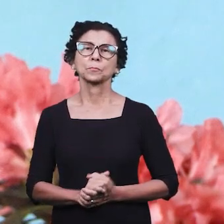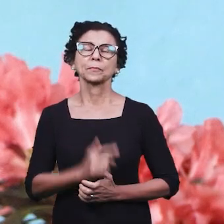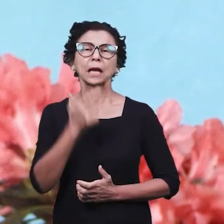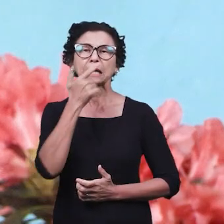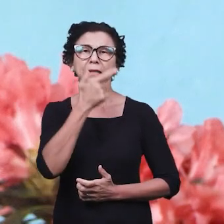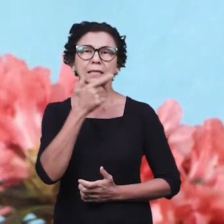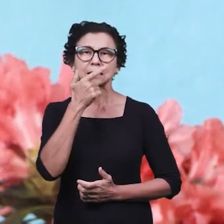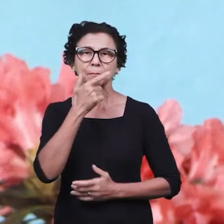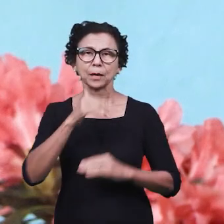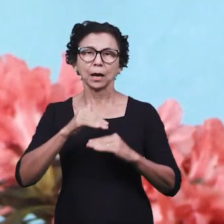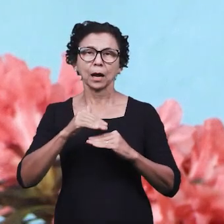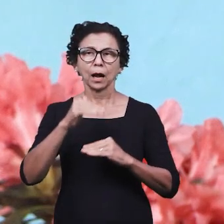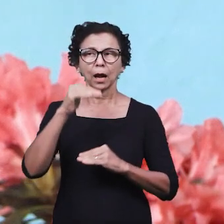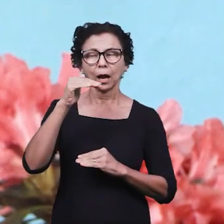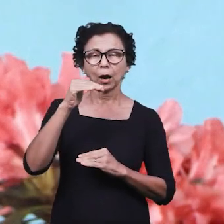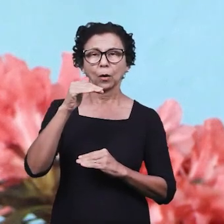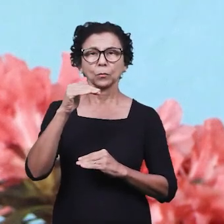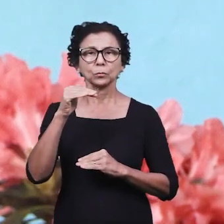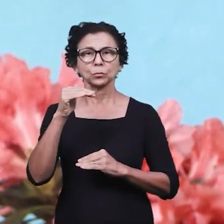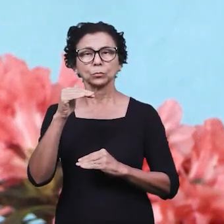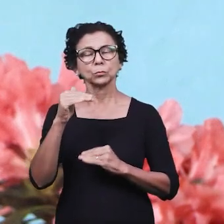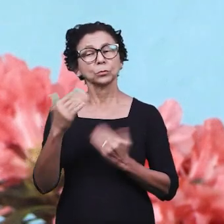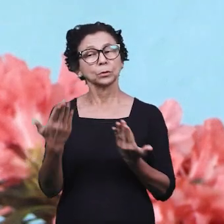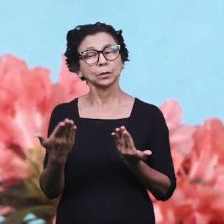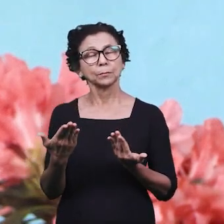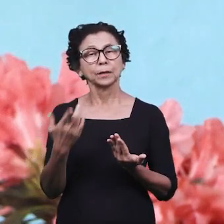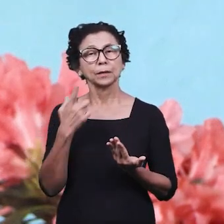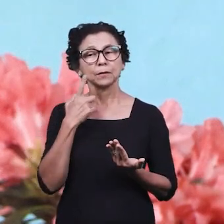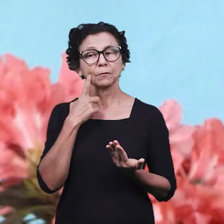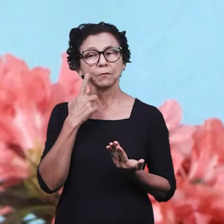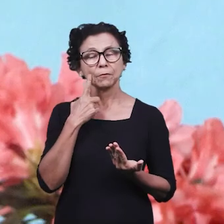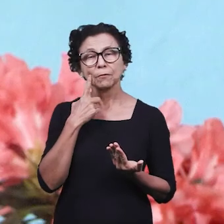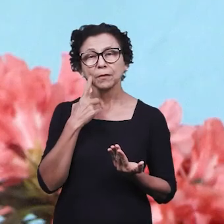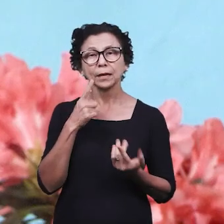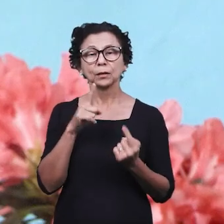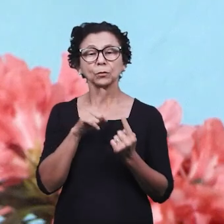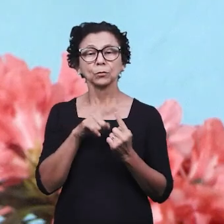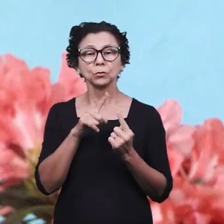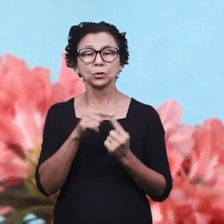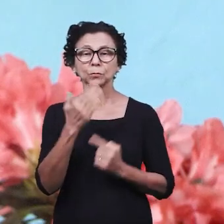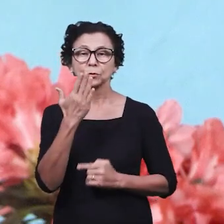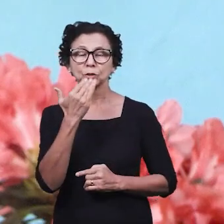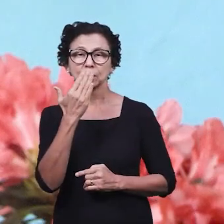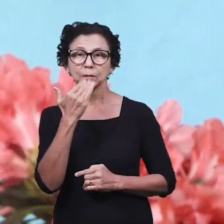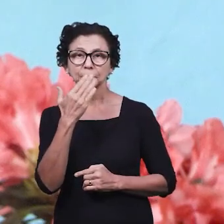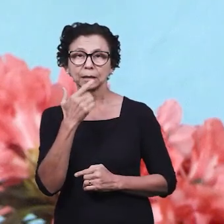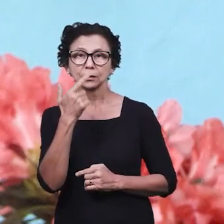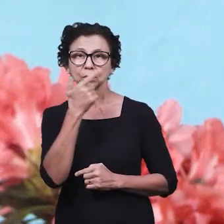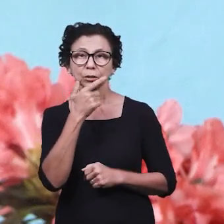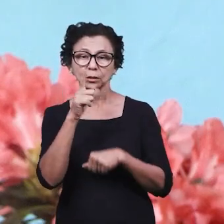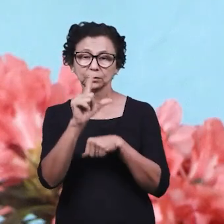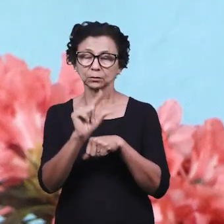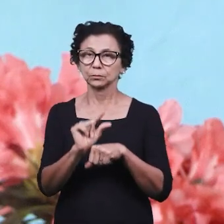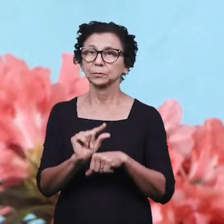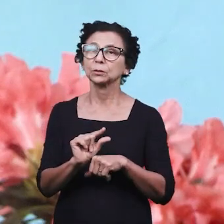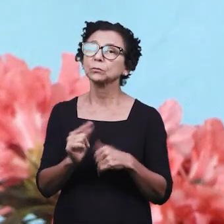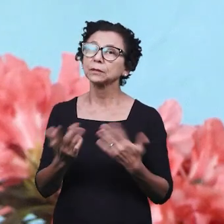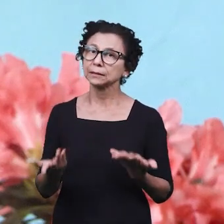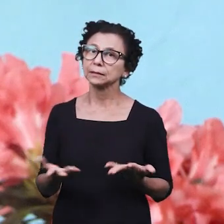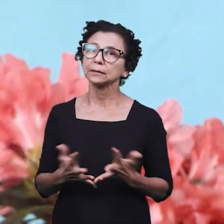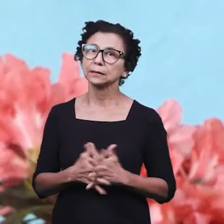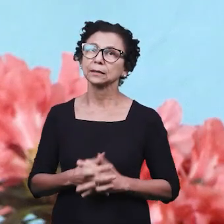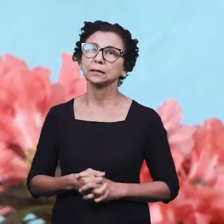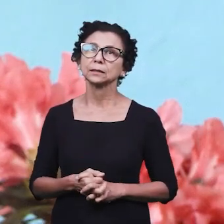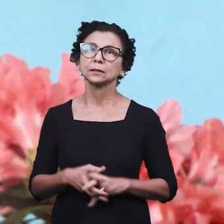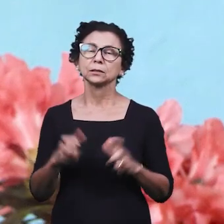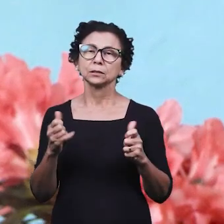outro cuidado é a associação de alimentos que irão reduzir essa absorção do carboidrato no sangue, né? Nós falamos isso